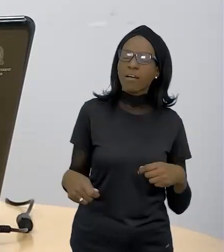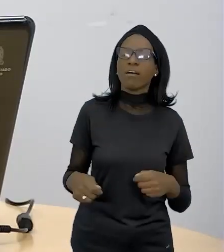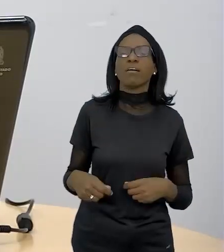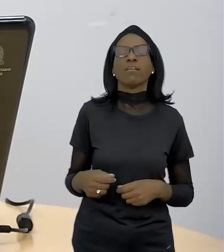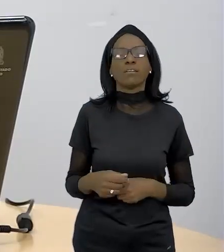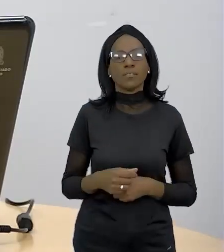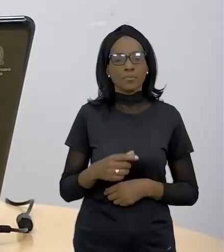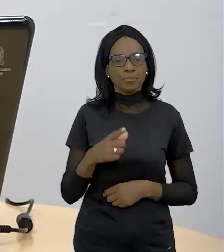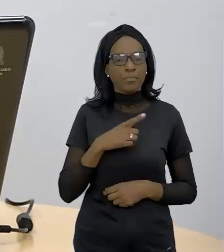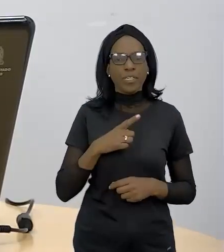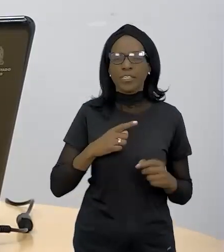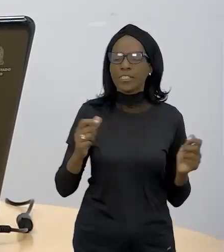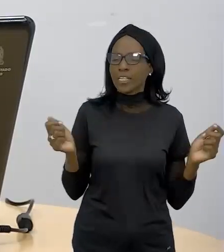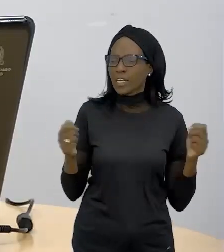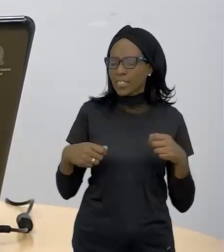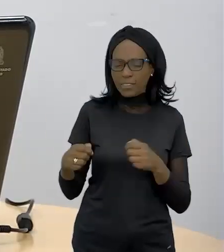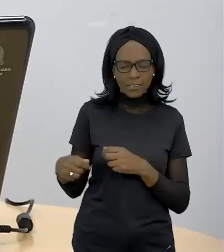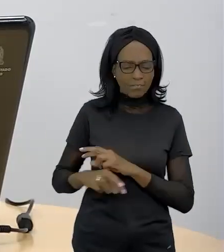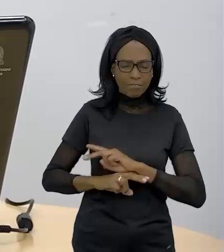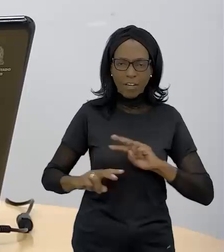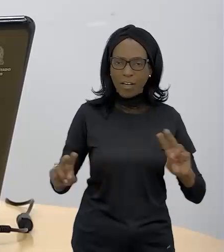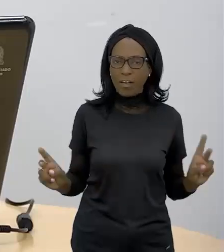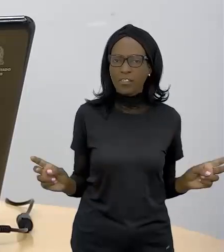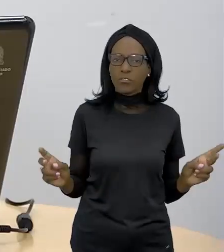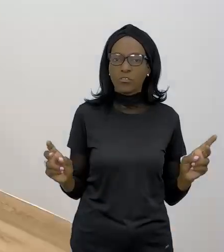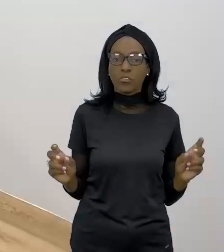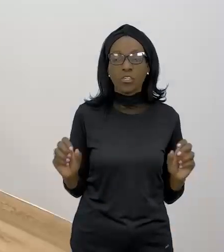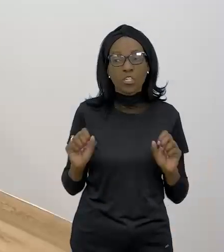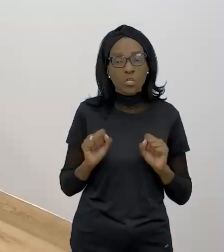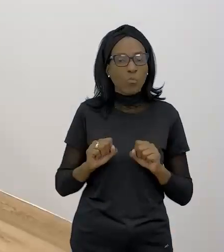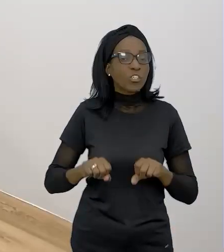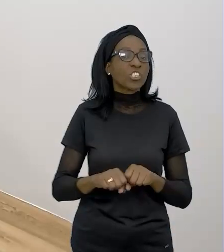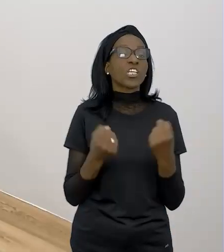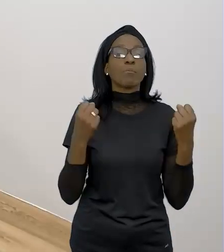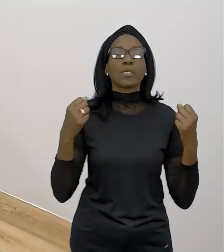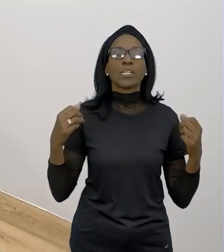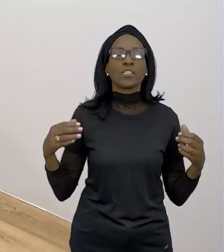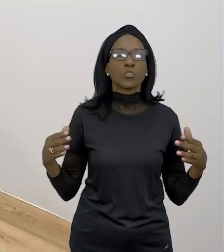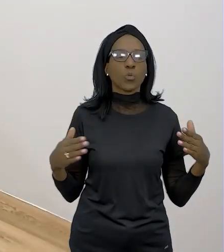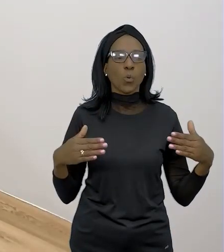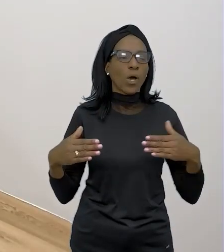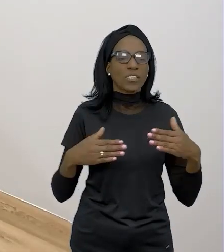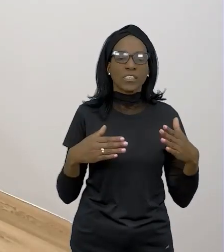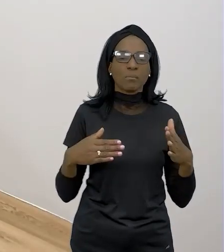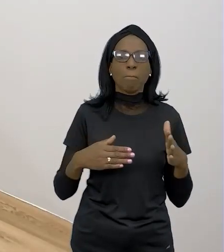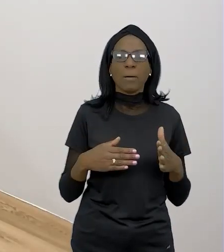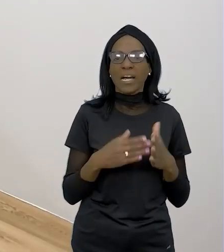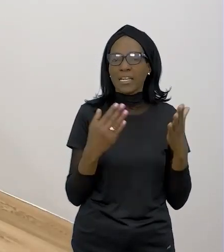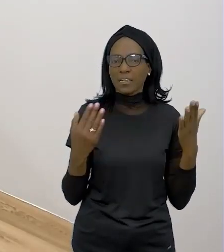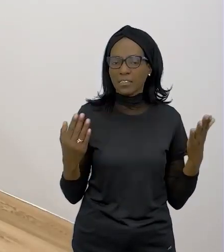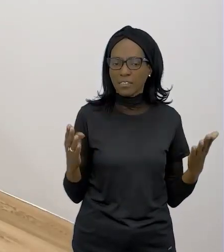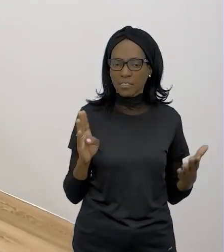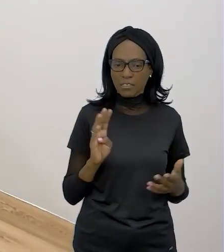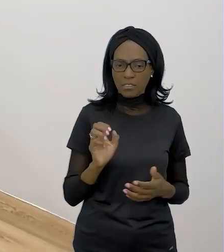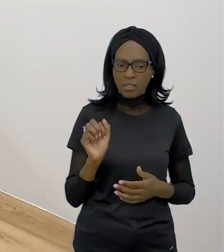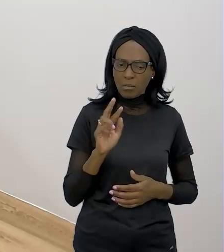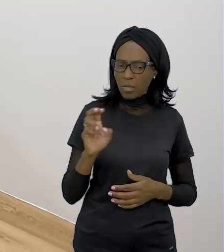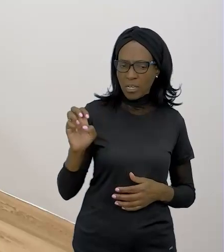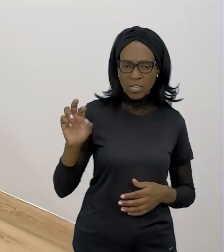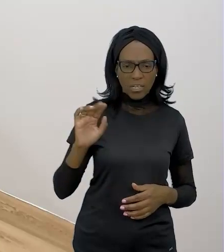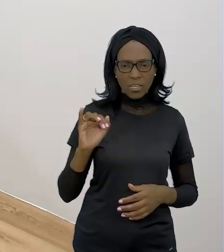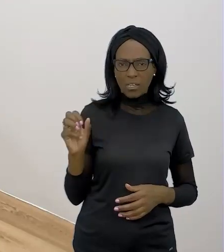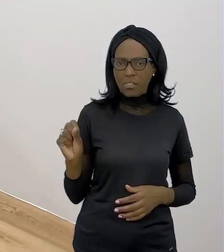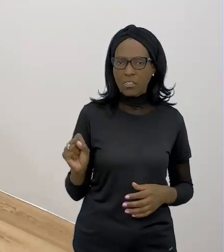Temos mais possibilidades. E a gente pode estar rompendo barreiras, né? Estamos construindo